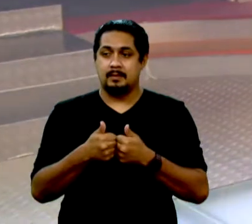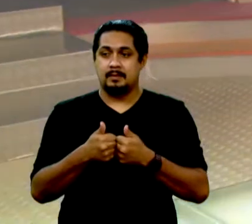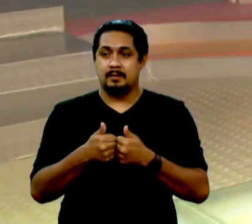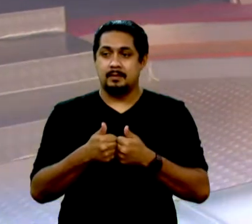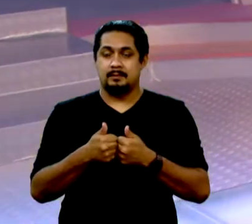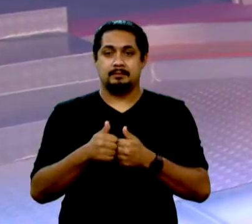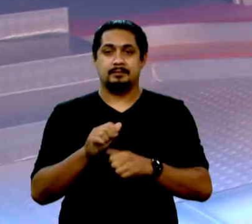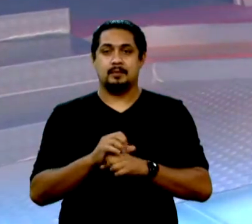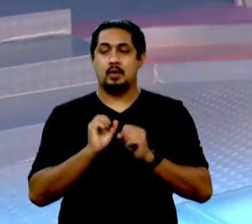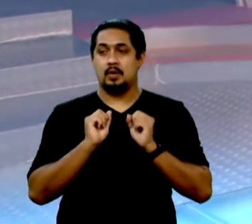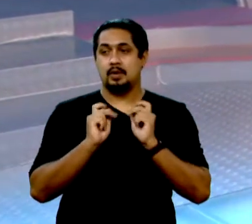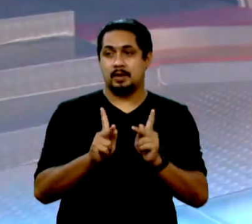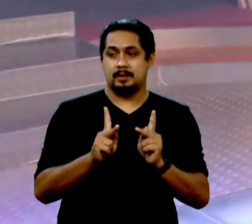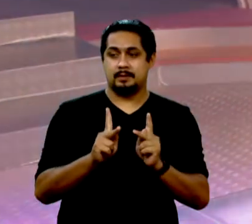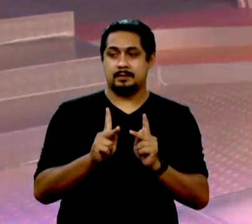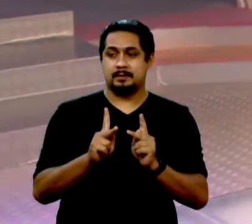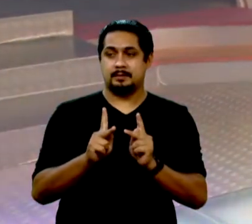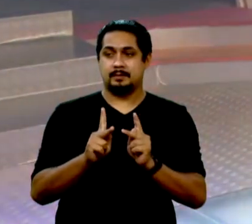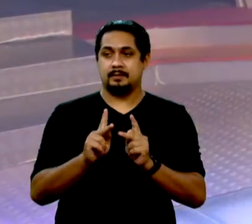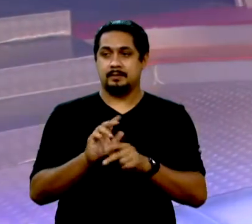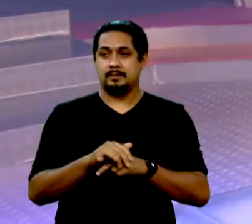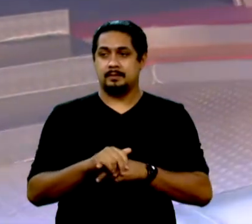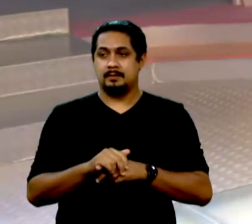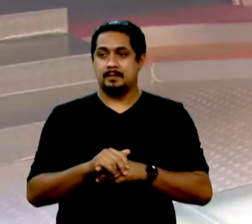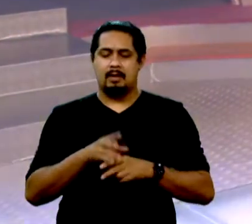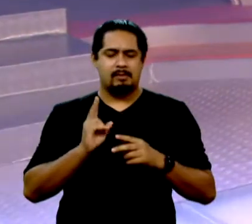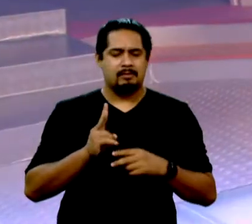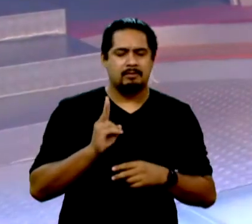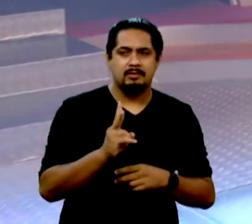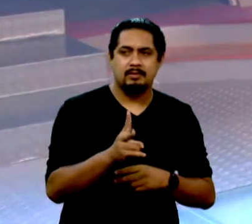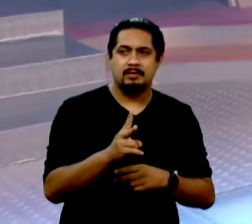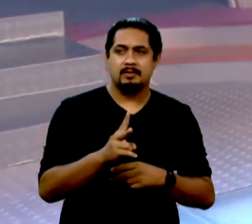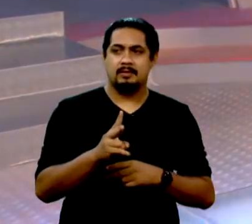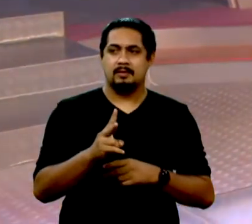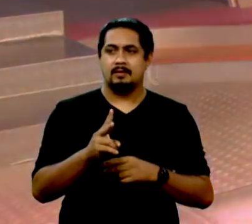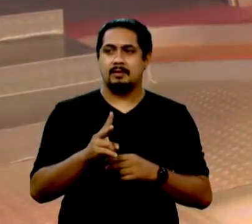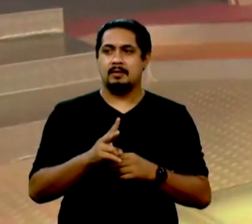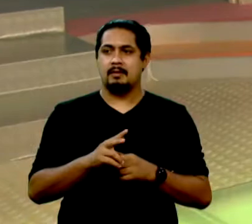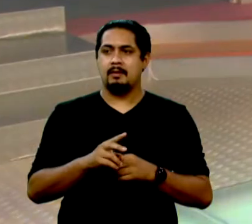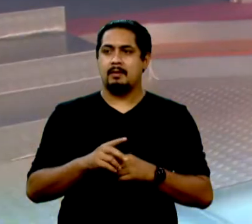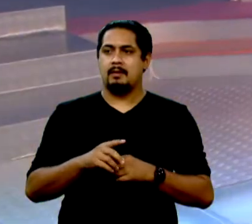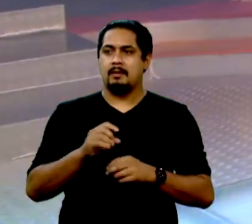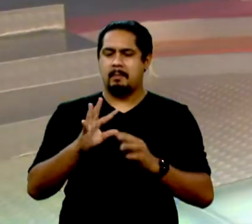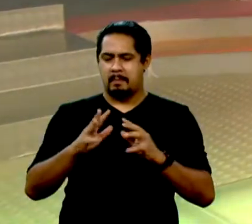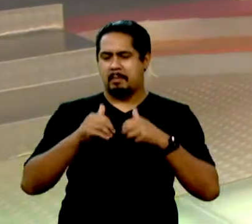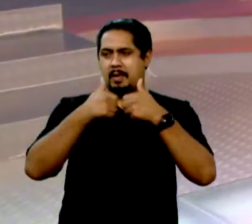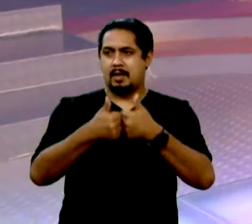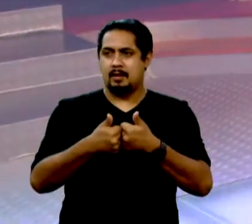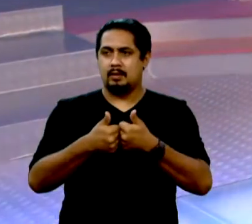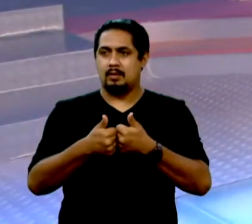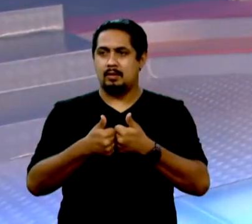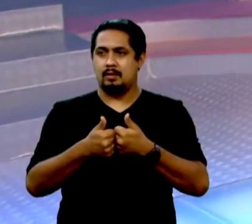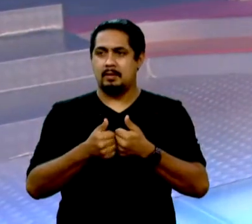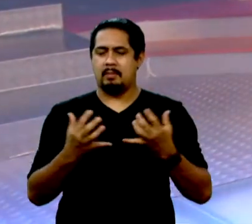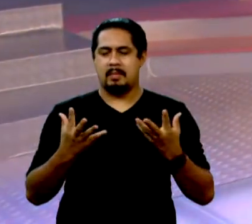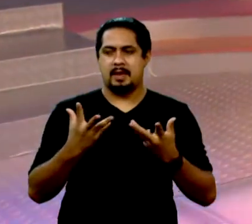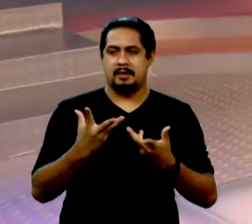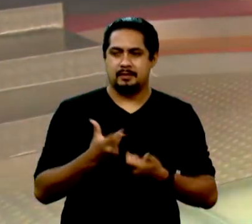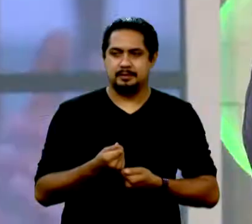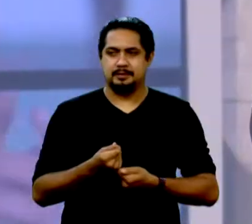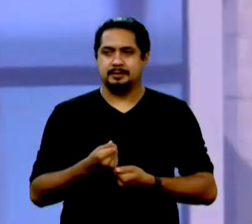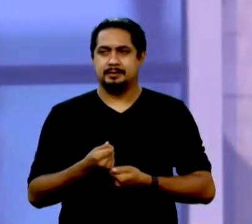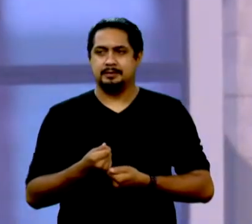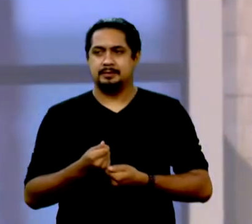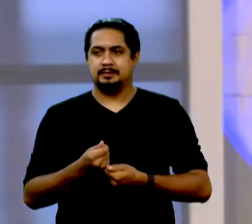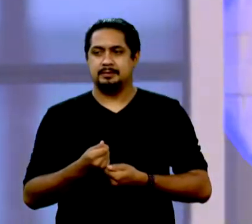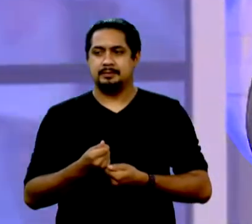melhor. Eu sinto o nosso programa também cada vez mais maduro, não é? Essa maturidade é maravilhosa.